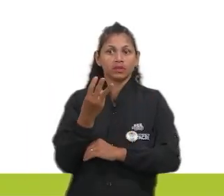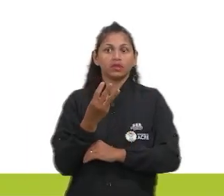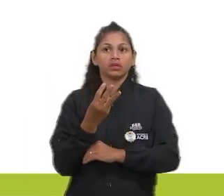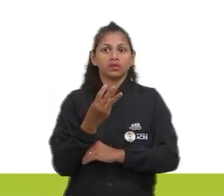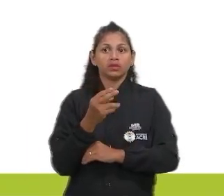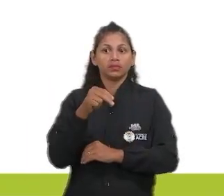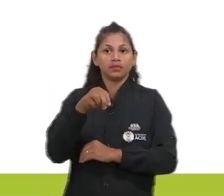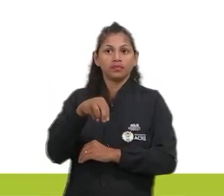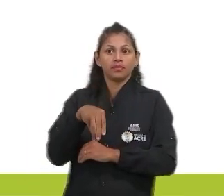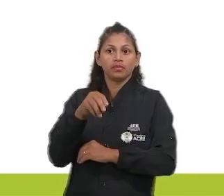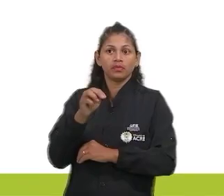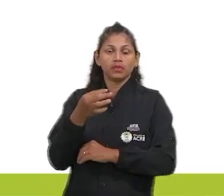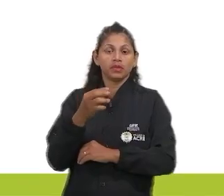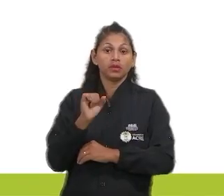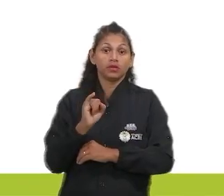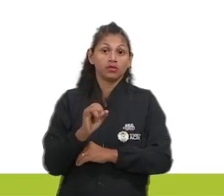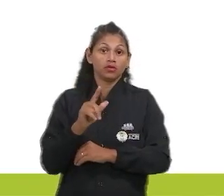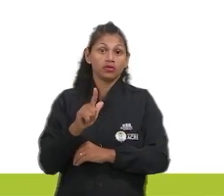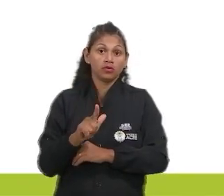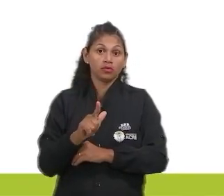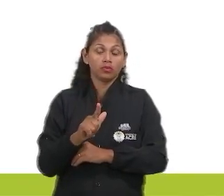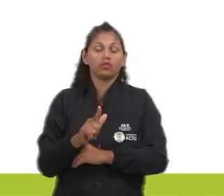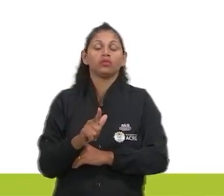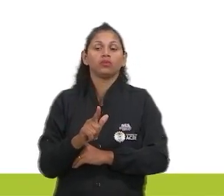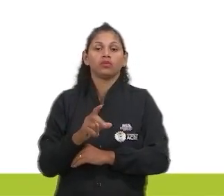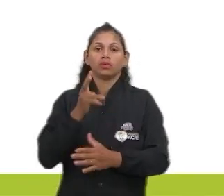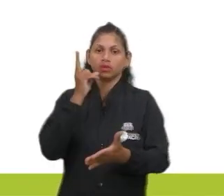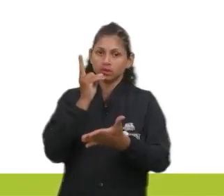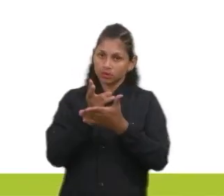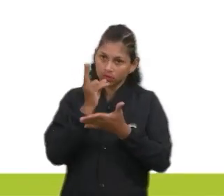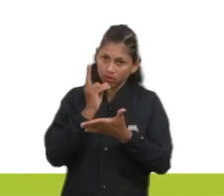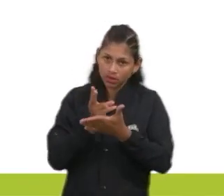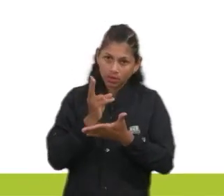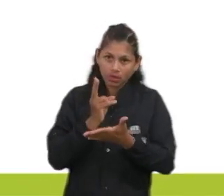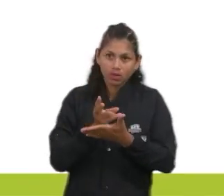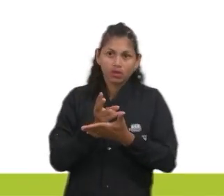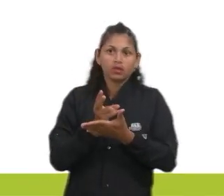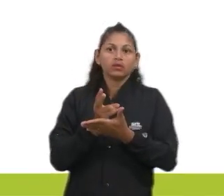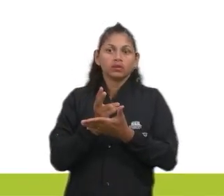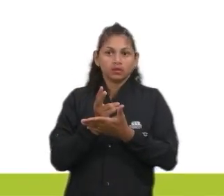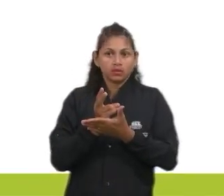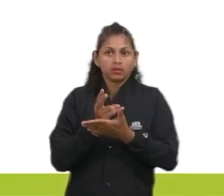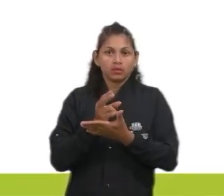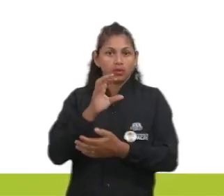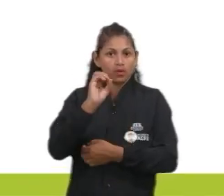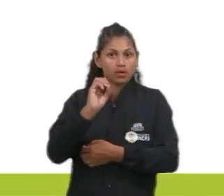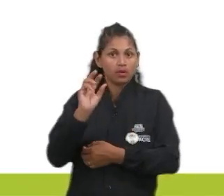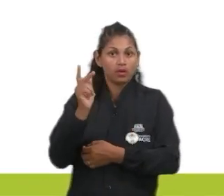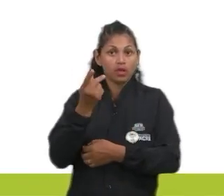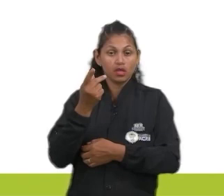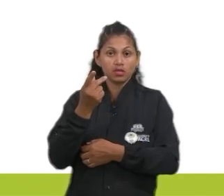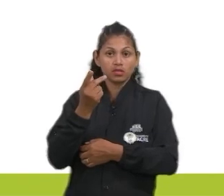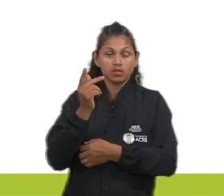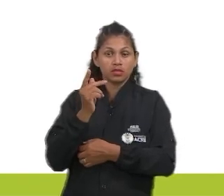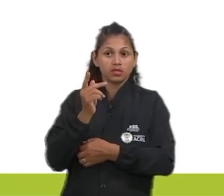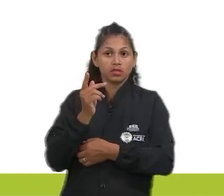3-metil-butanóico. Sempre a carboxila nas extremidades.